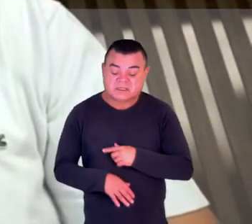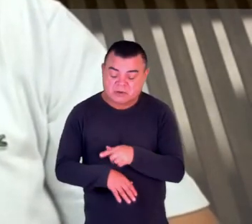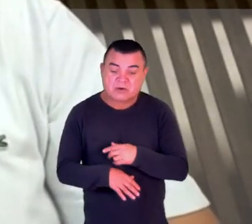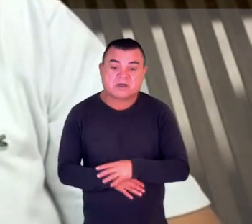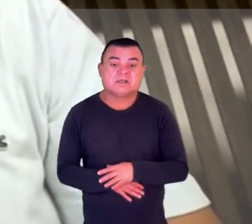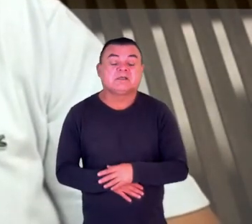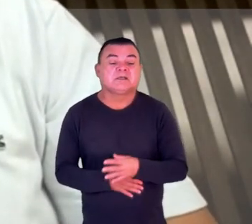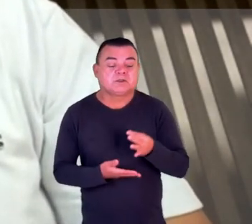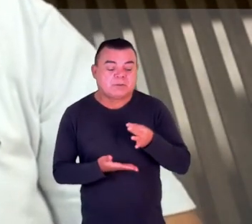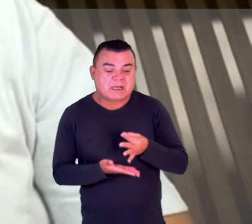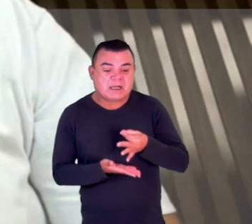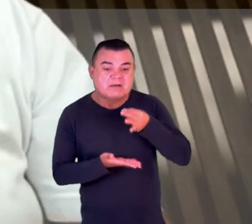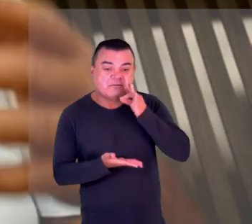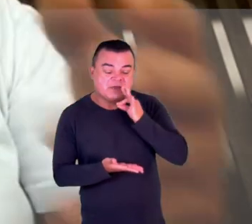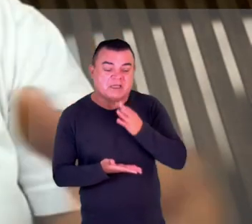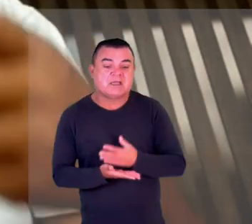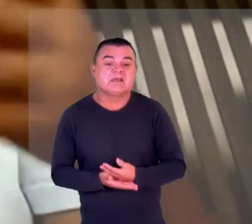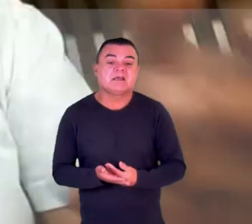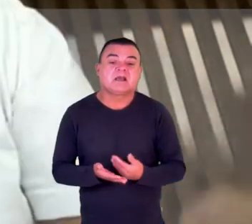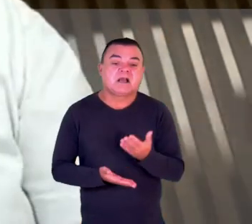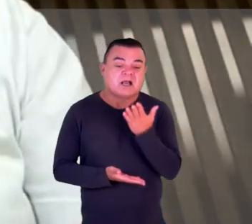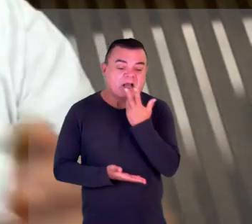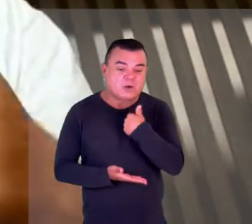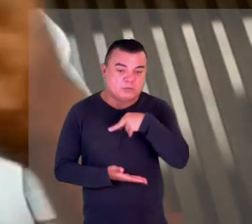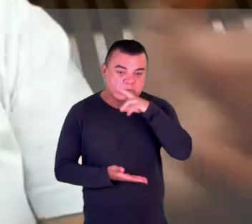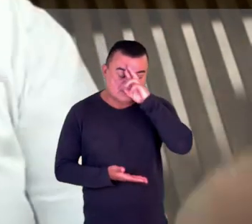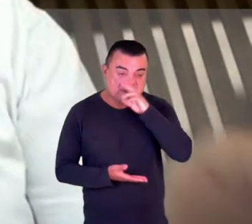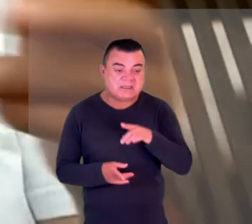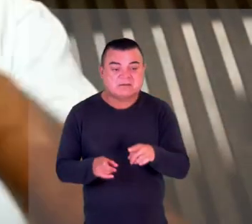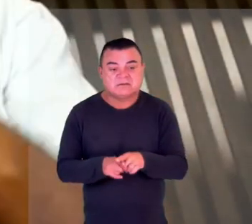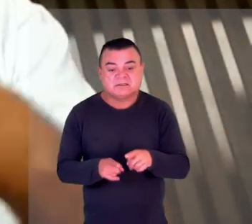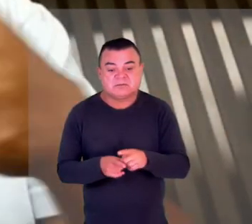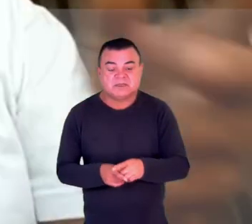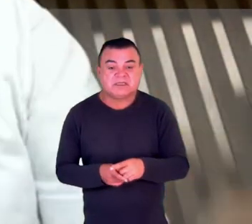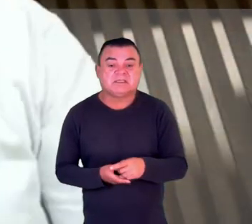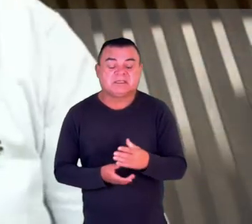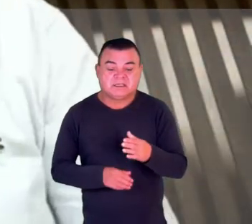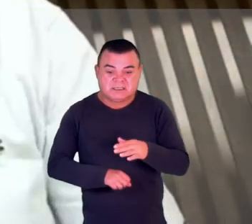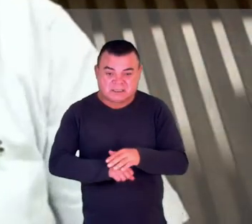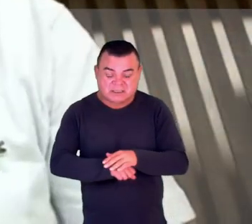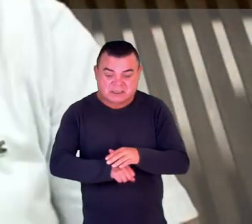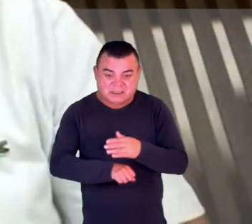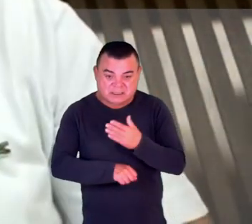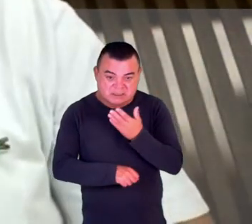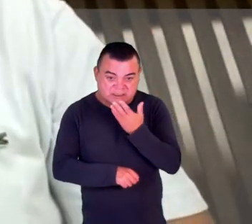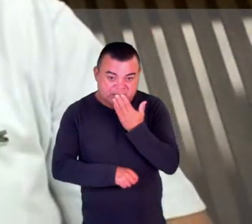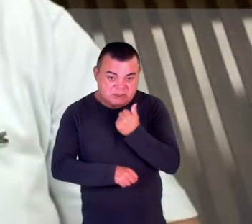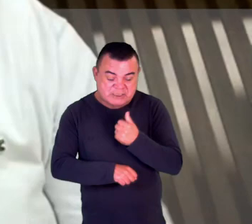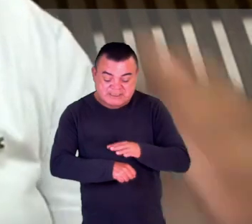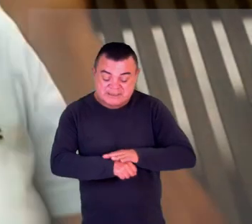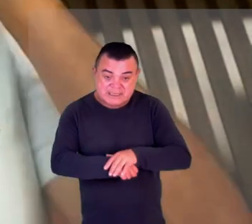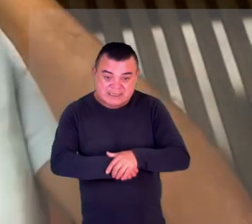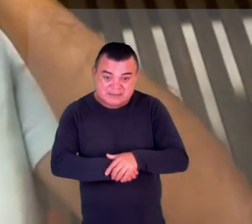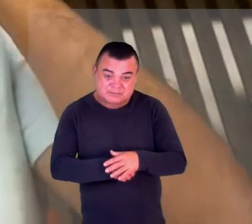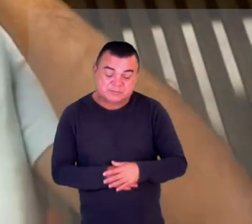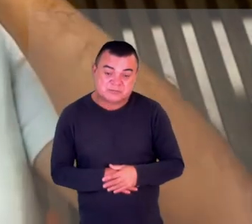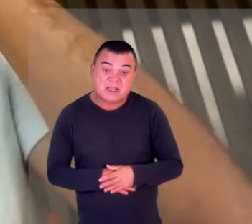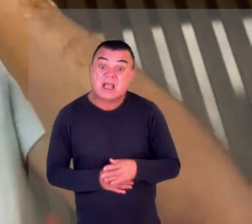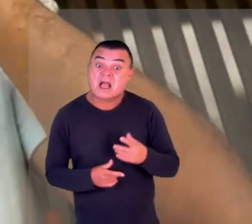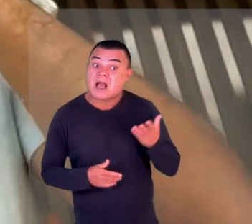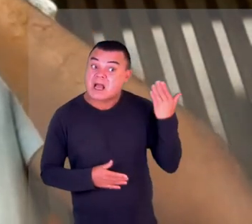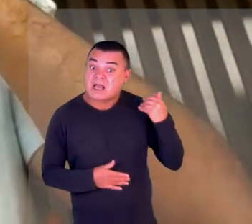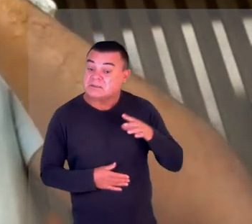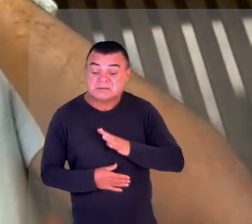são as três refeições que eu faço e quando tava na rua não tinha esse horário às vezes tomava café 7 às vezes não tomava às vezes tomava às